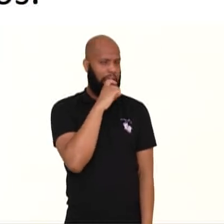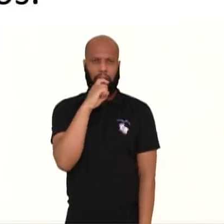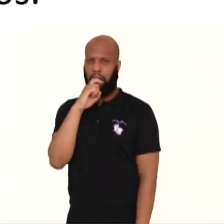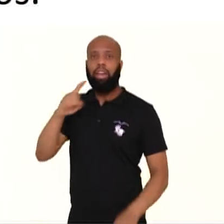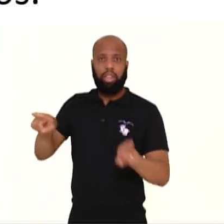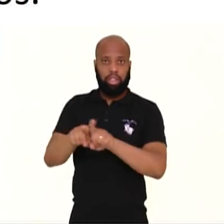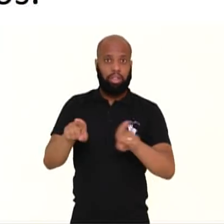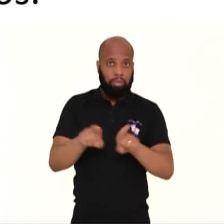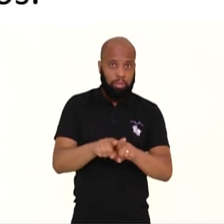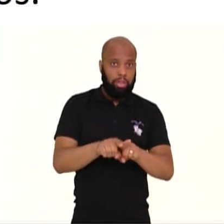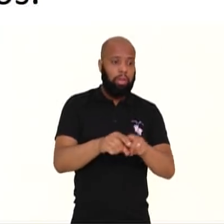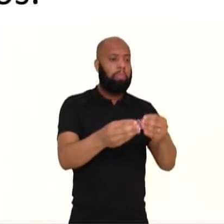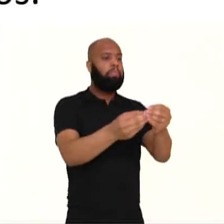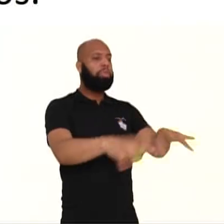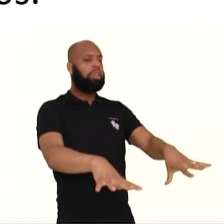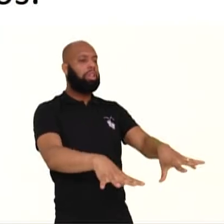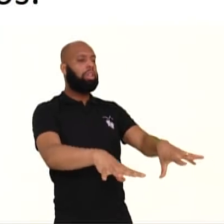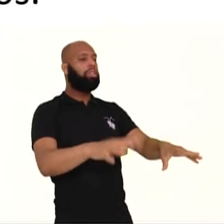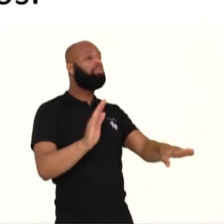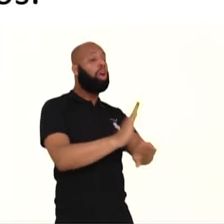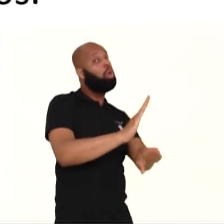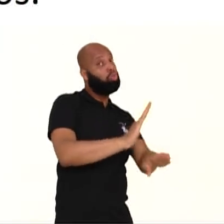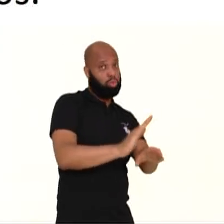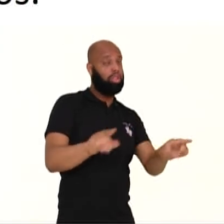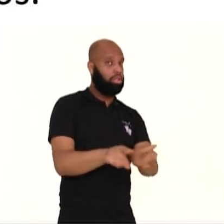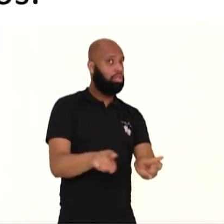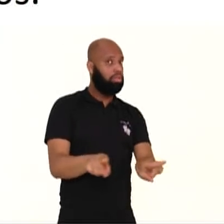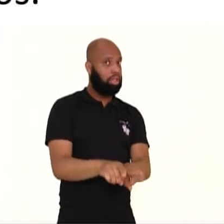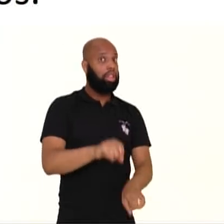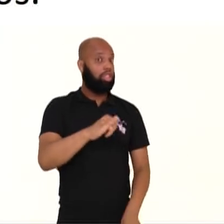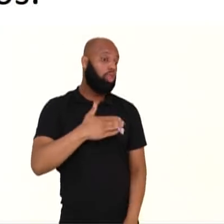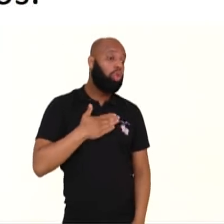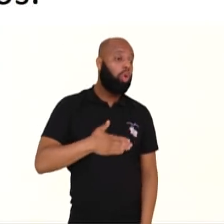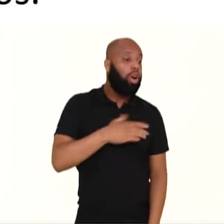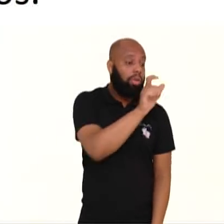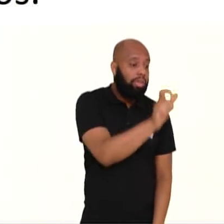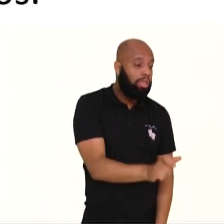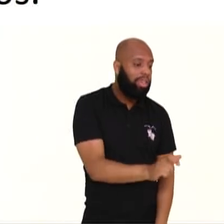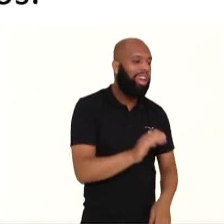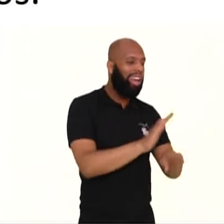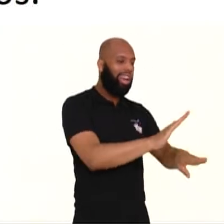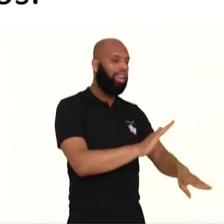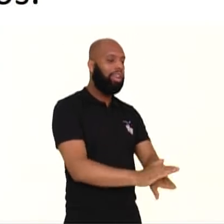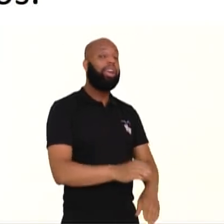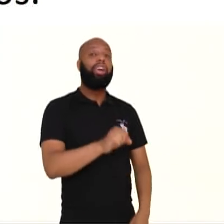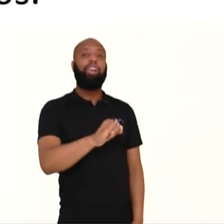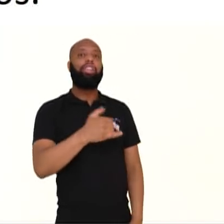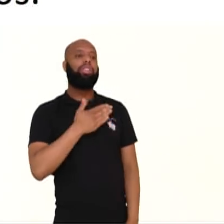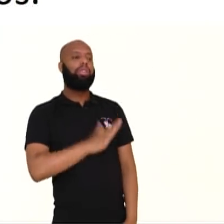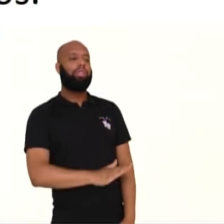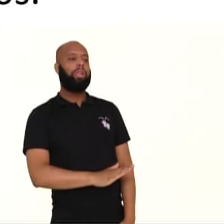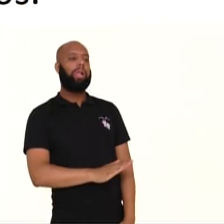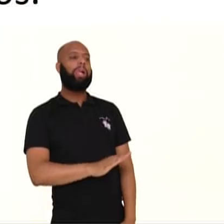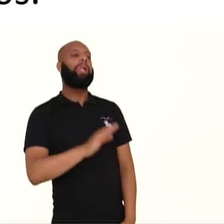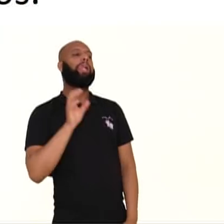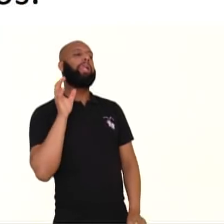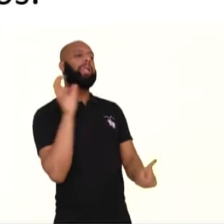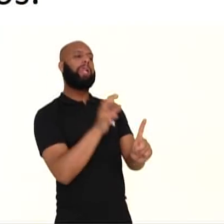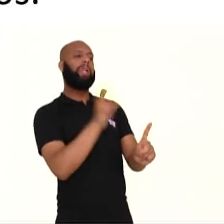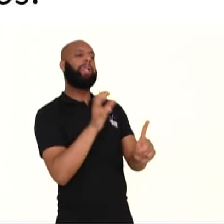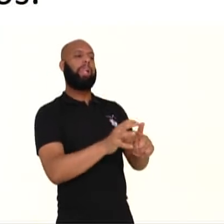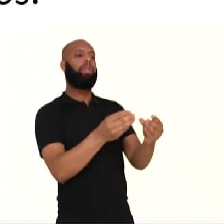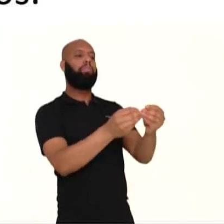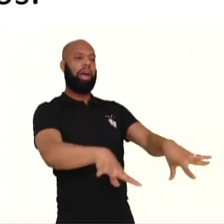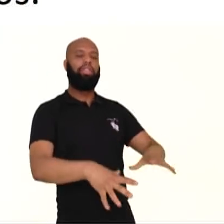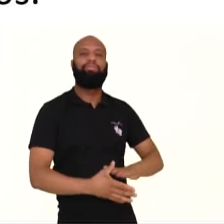os seres humanos conforme eles gostam ou desgostam de alguém. Mas são imortais. Esta é a principal